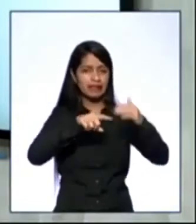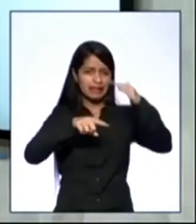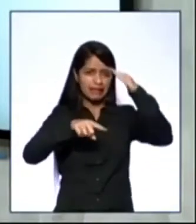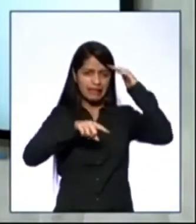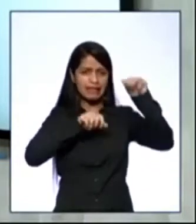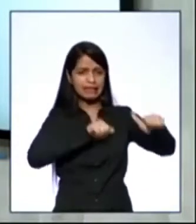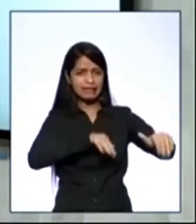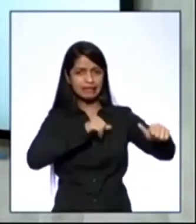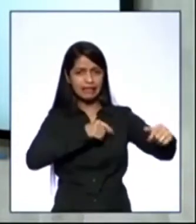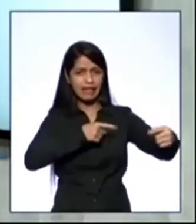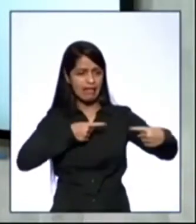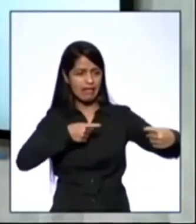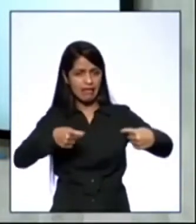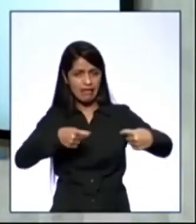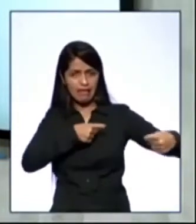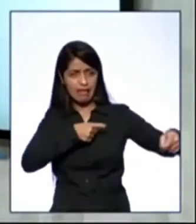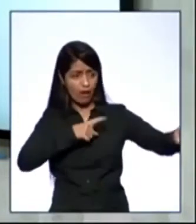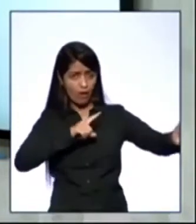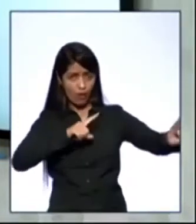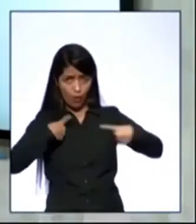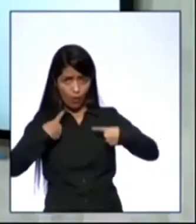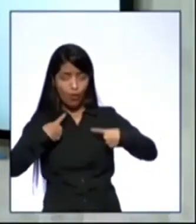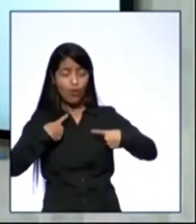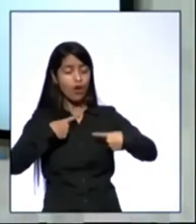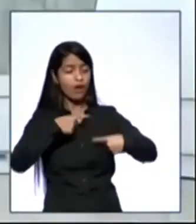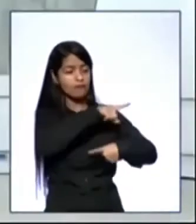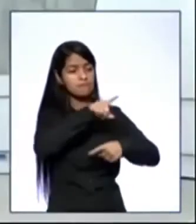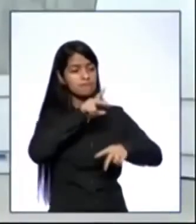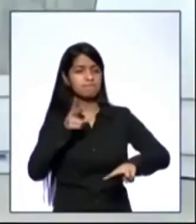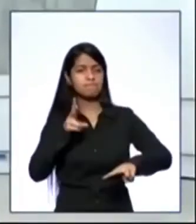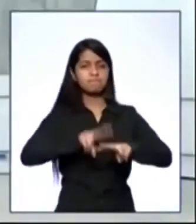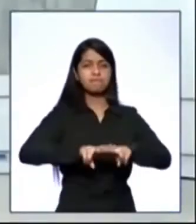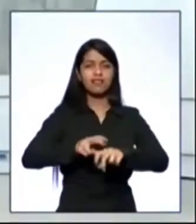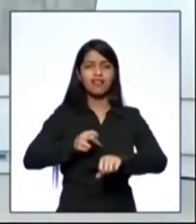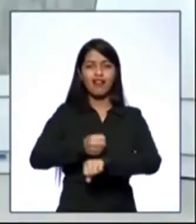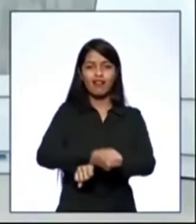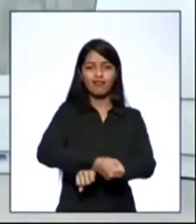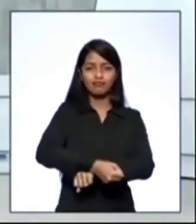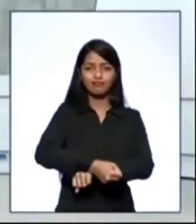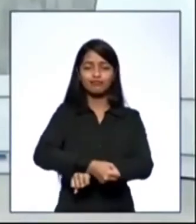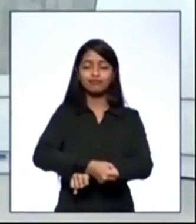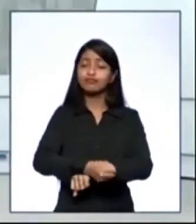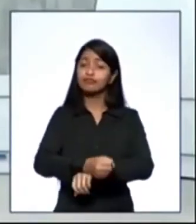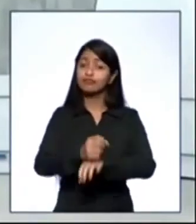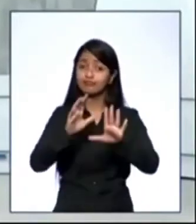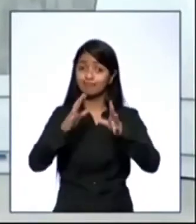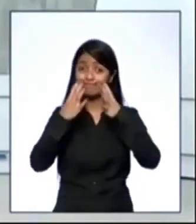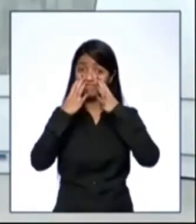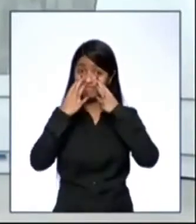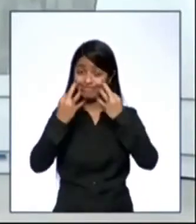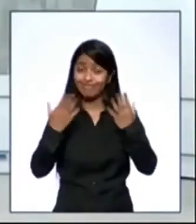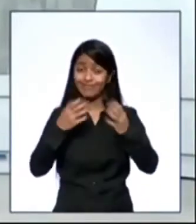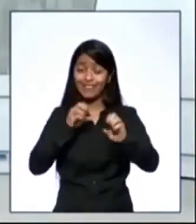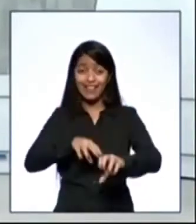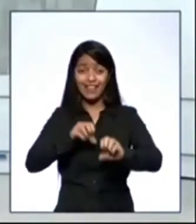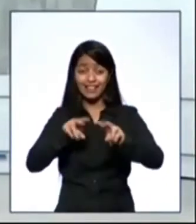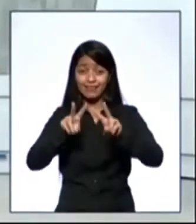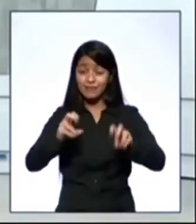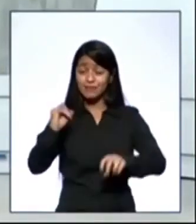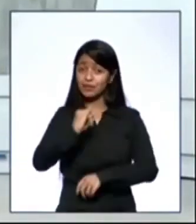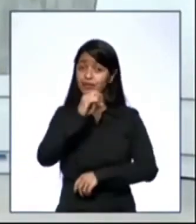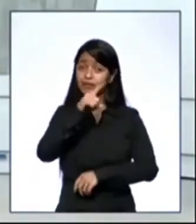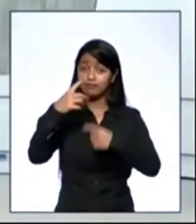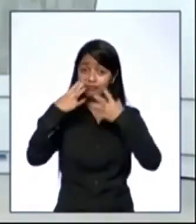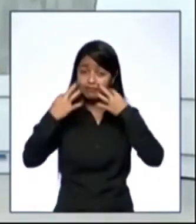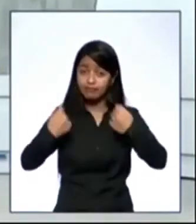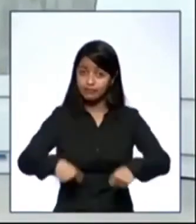de escravos. Gente, presta atenção, olha aqui. Talvez um dos assuntos mais importantes da minha aula, uma das coisas mais